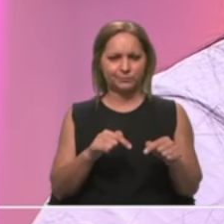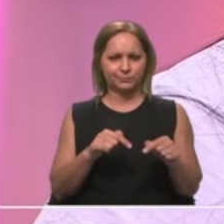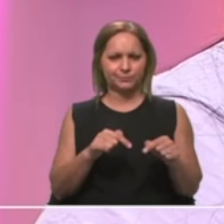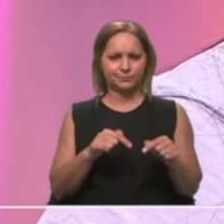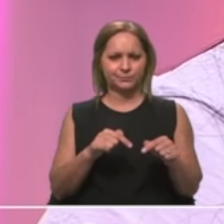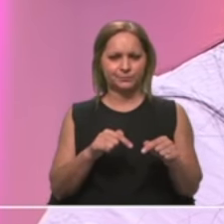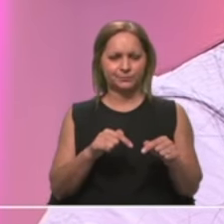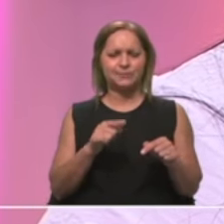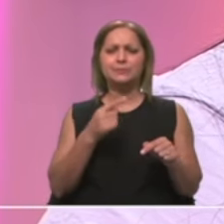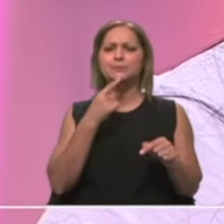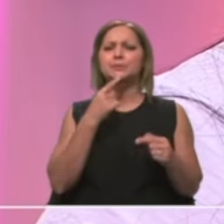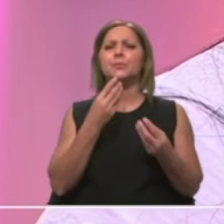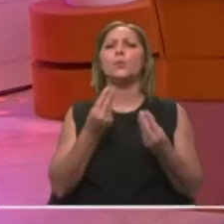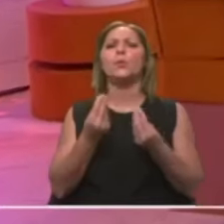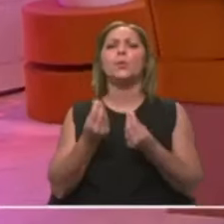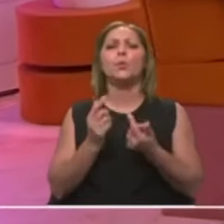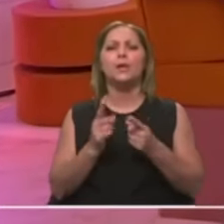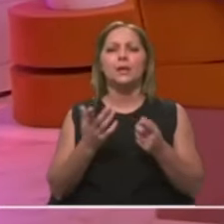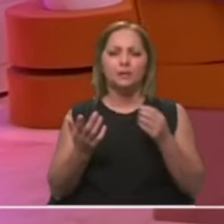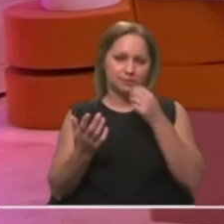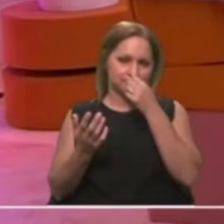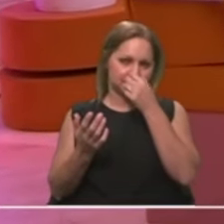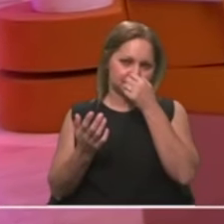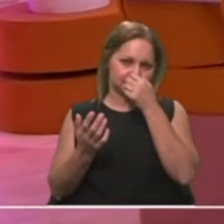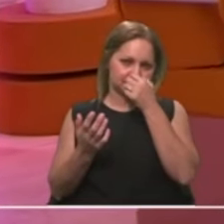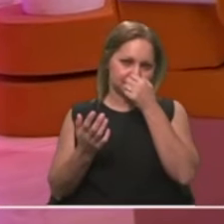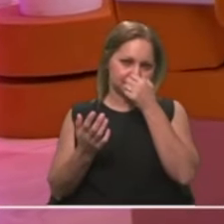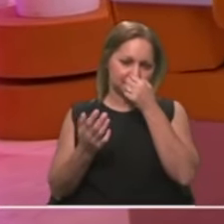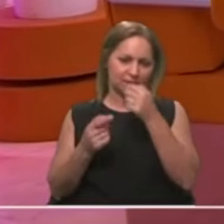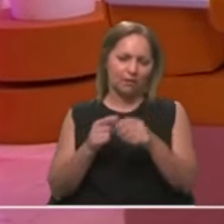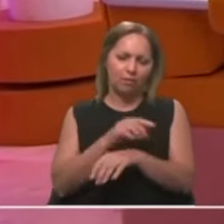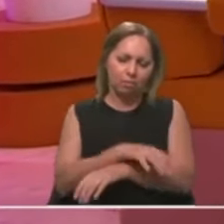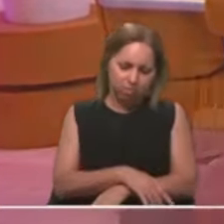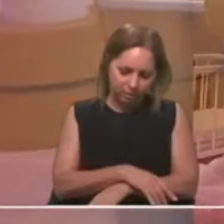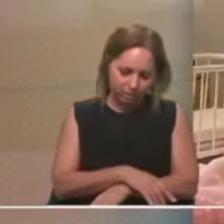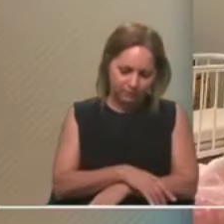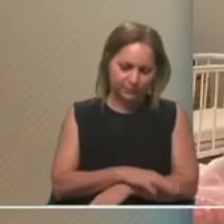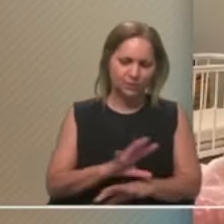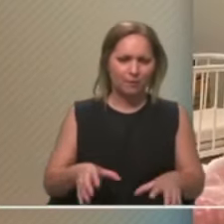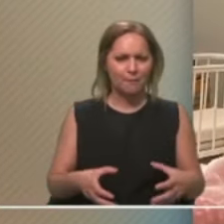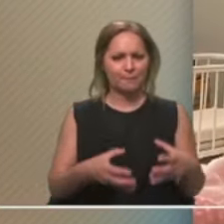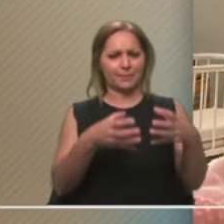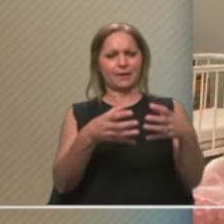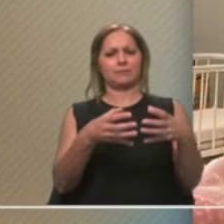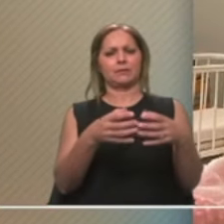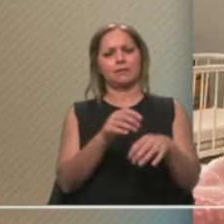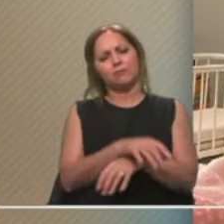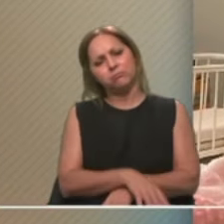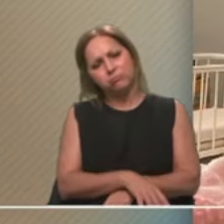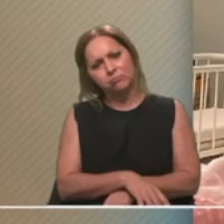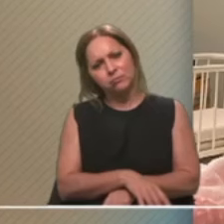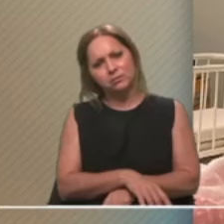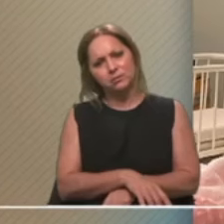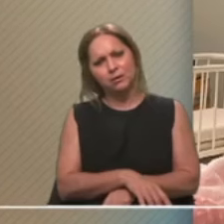O que é que notaram? O que é que notaram? A moleza dela, cada vez que pegávamos nela, ela cada vez